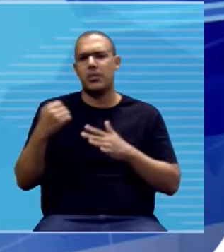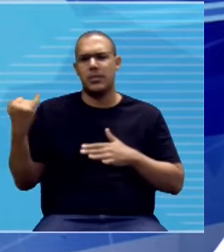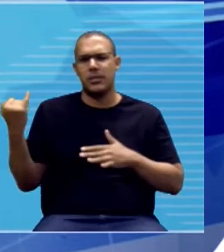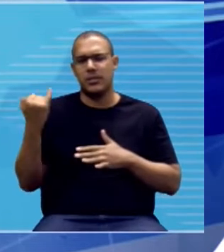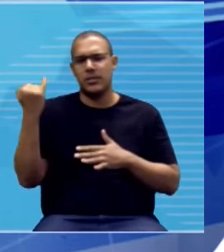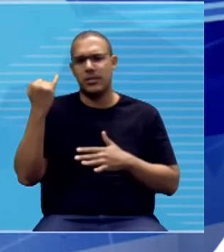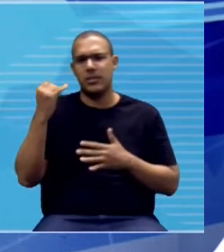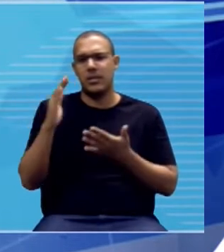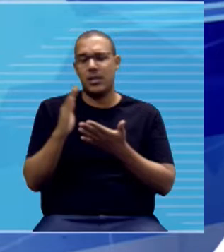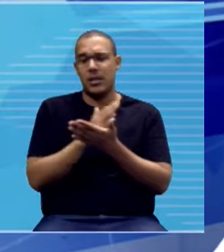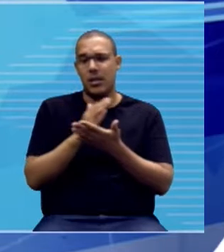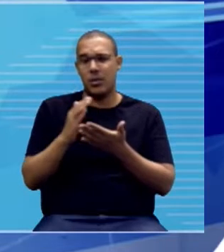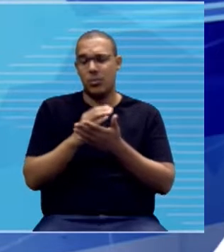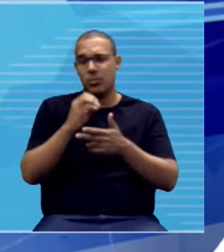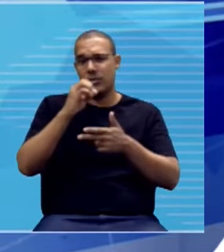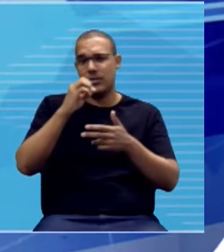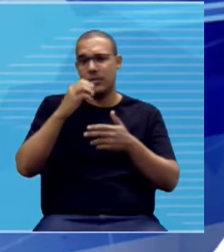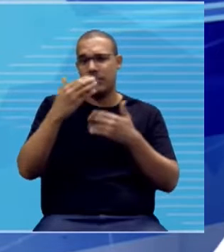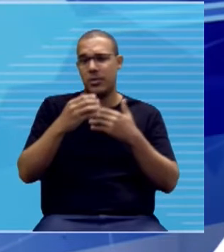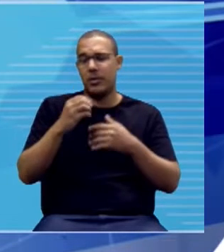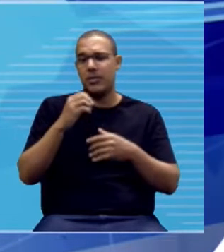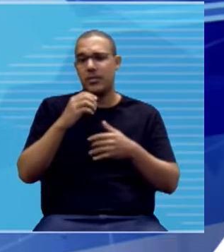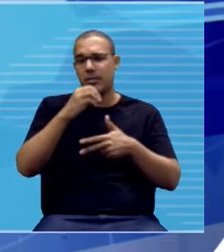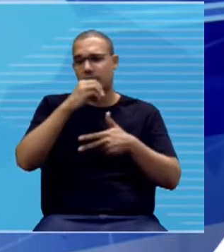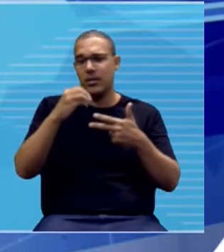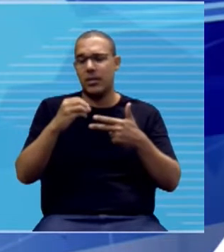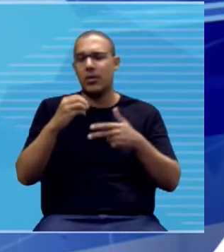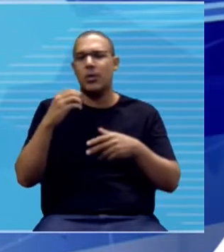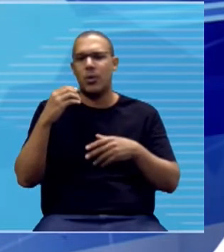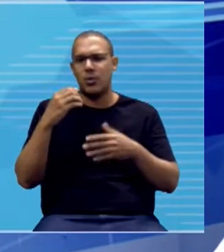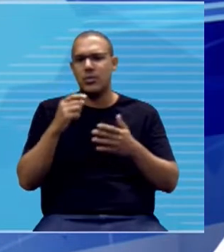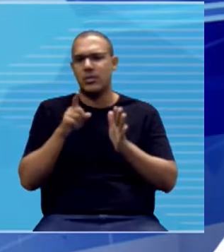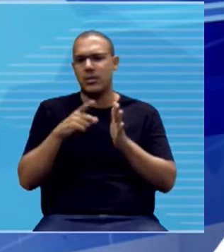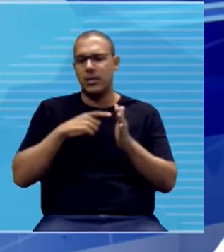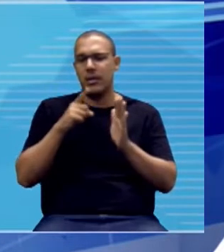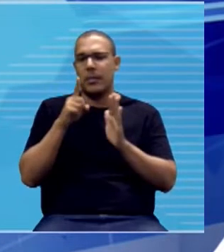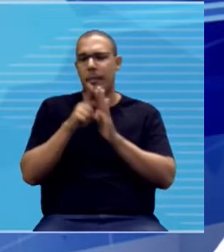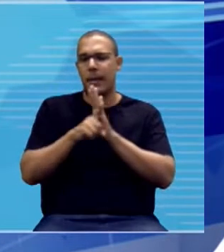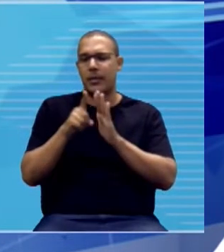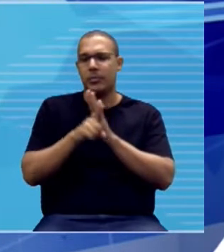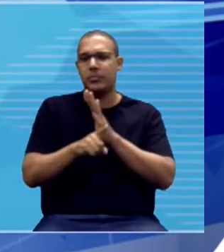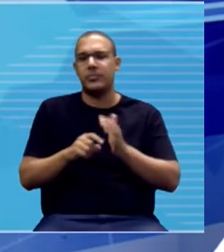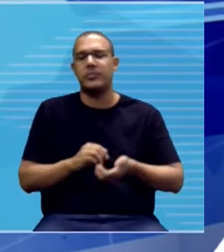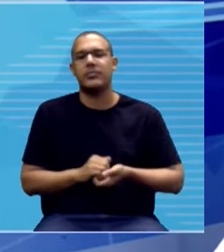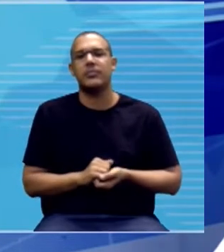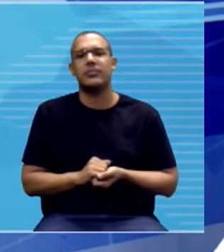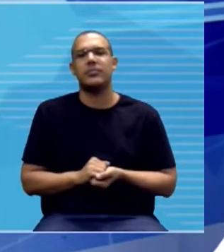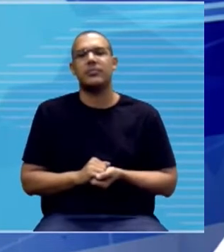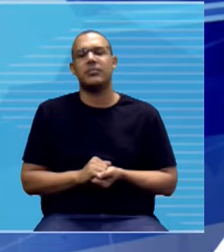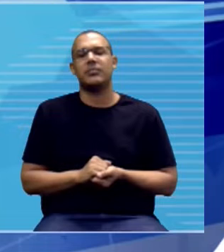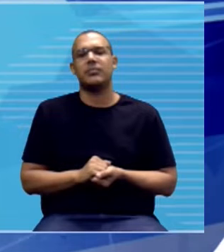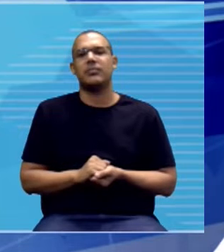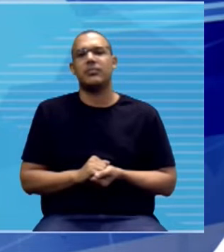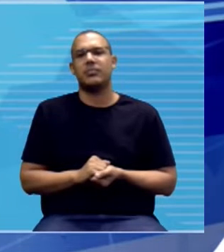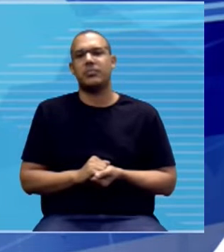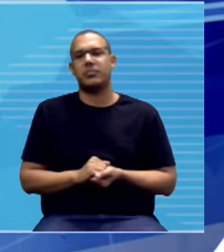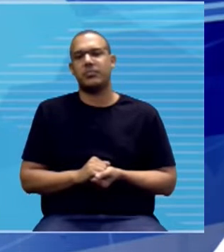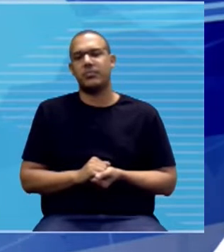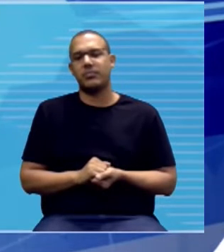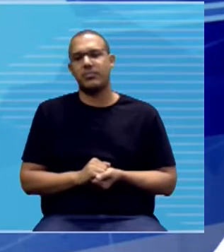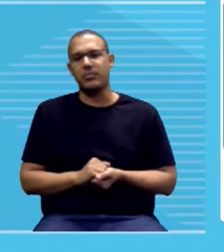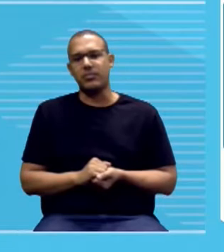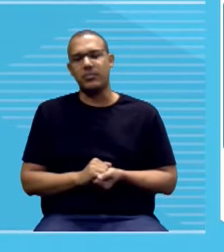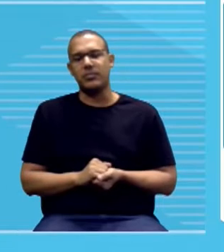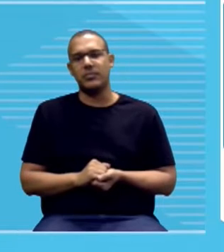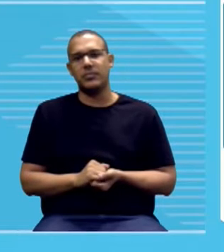claro, alguns vestibulares, como o Enem, gostam muito dessa parte aí também. Bacaninha? Então, vamos adiante que a gente tem muita coisa para